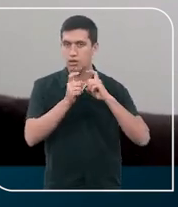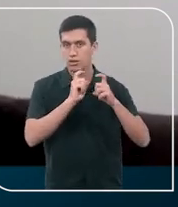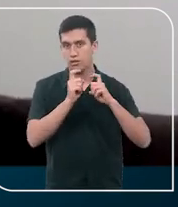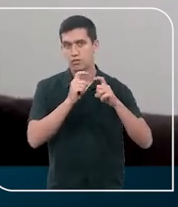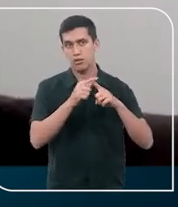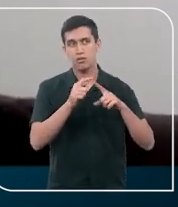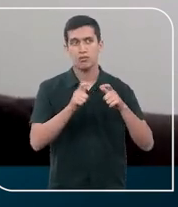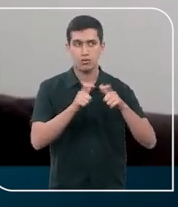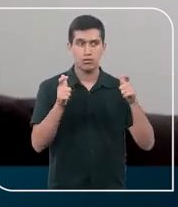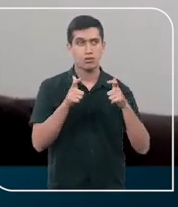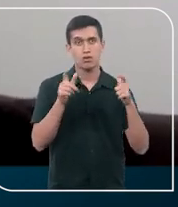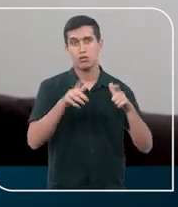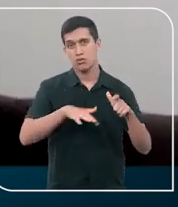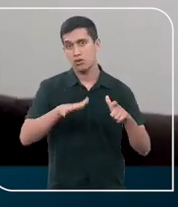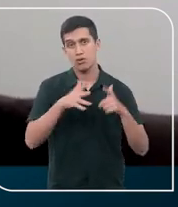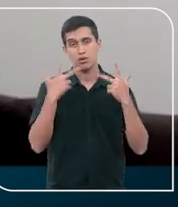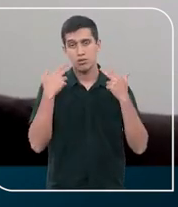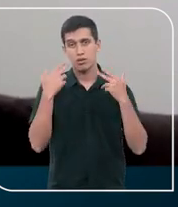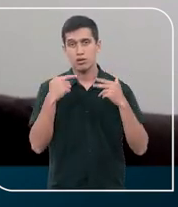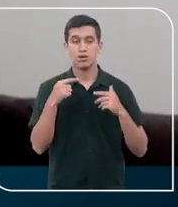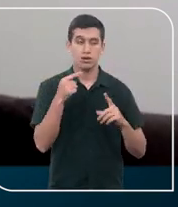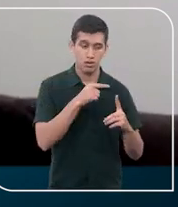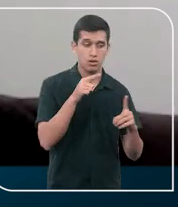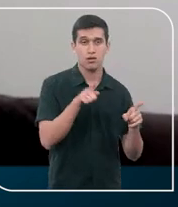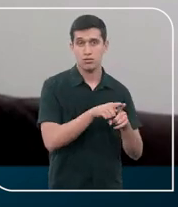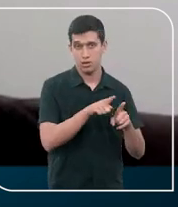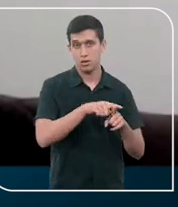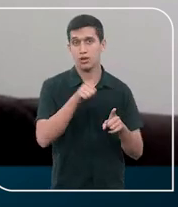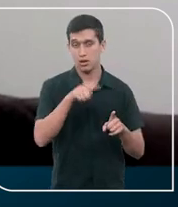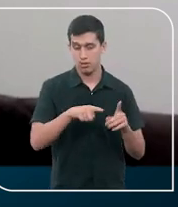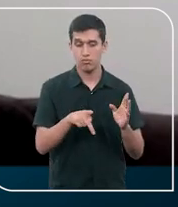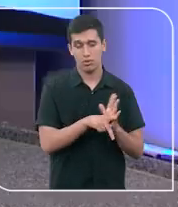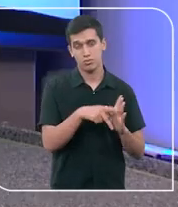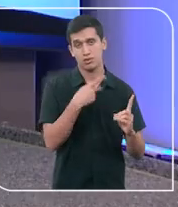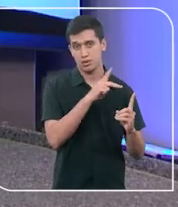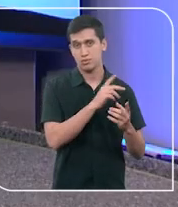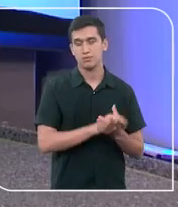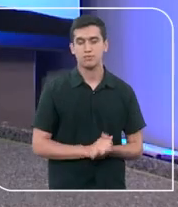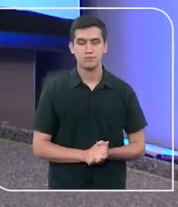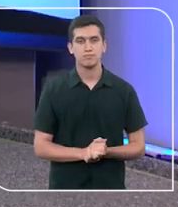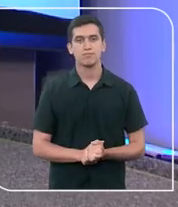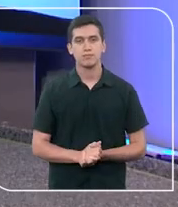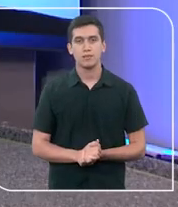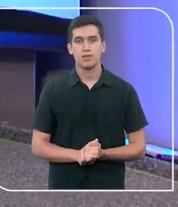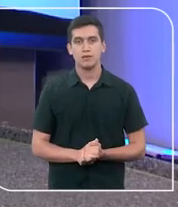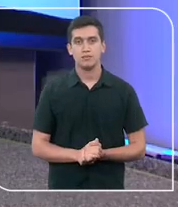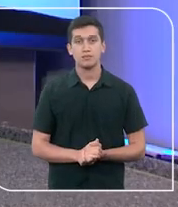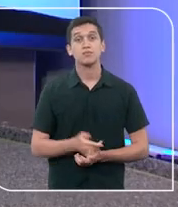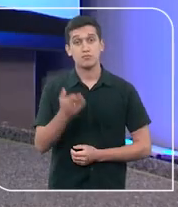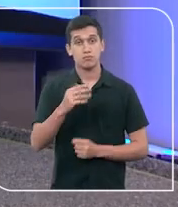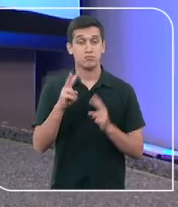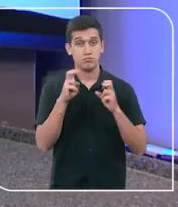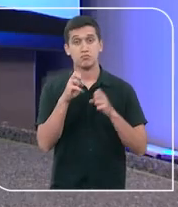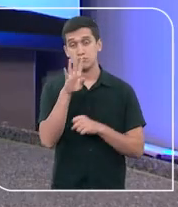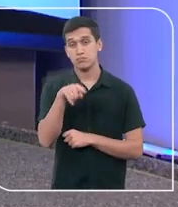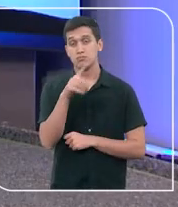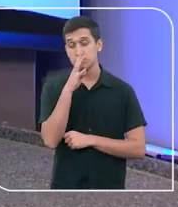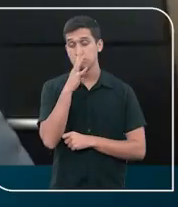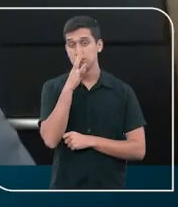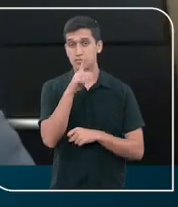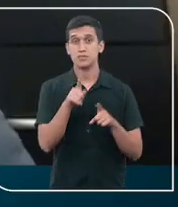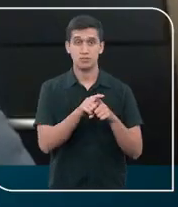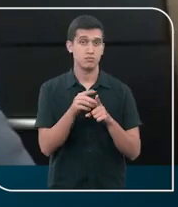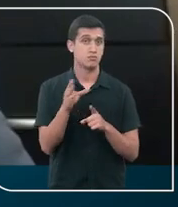áreas comuns, às quais ele é coproprietário. Professor. Esse é um tema interessante e até